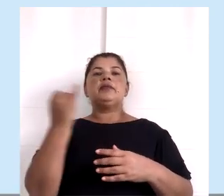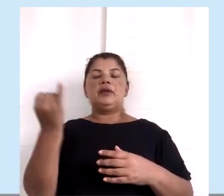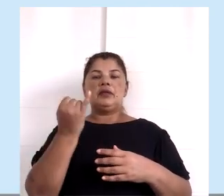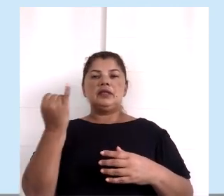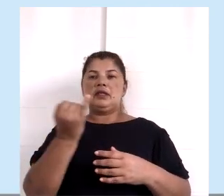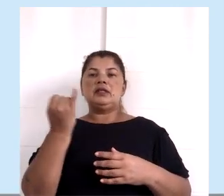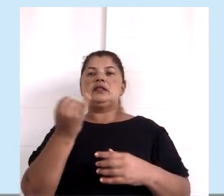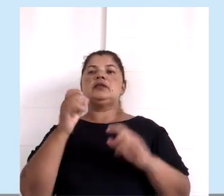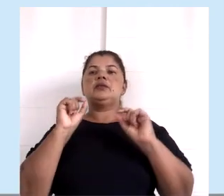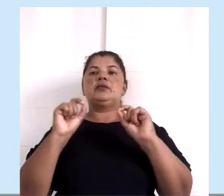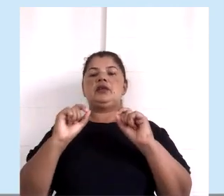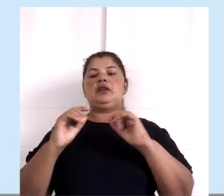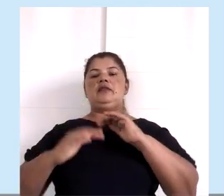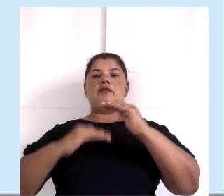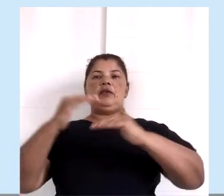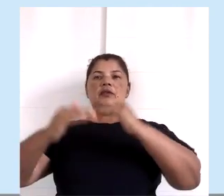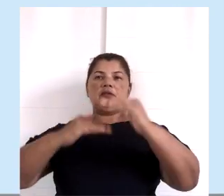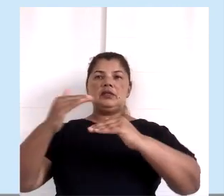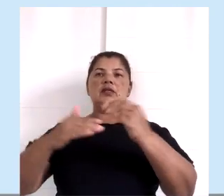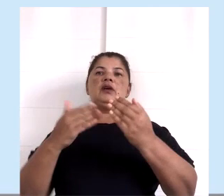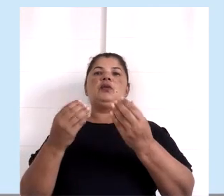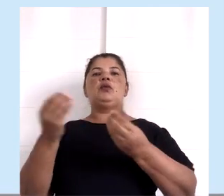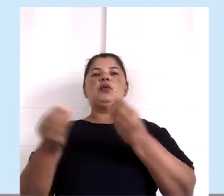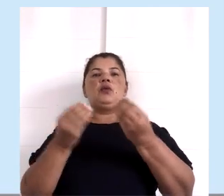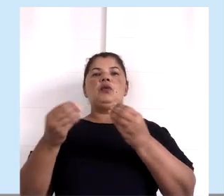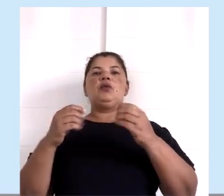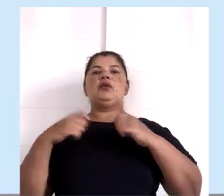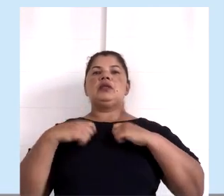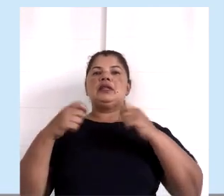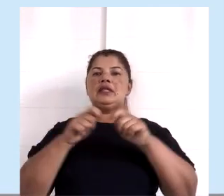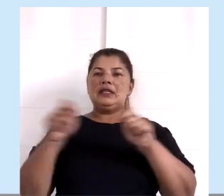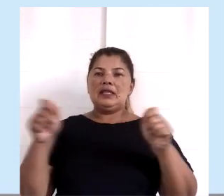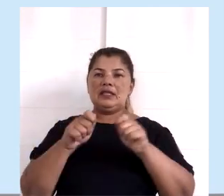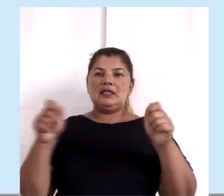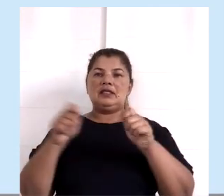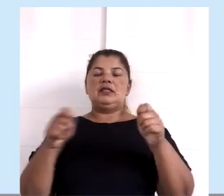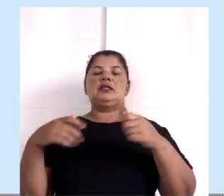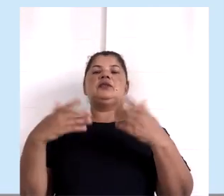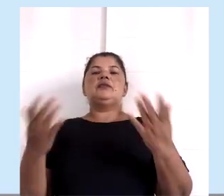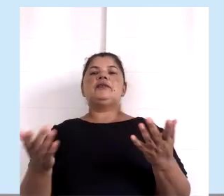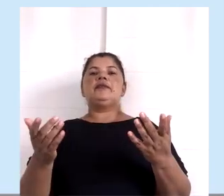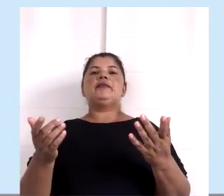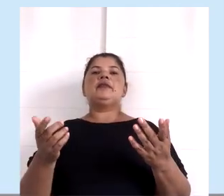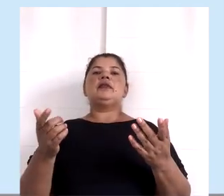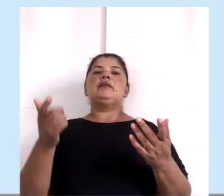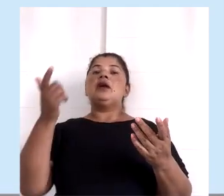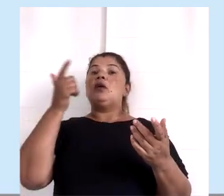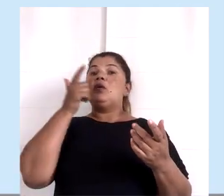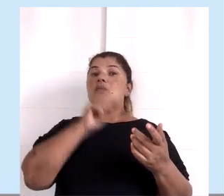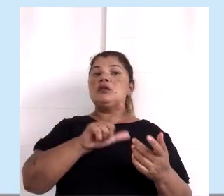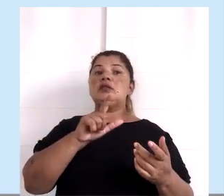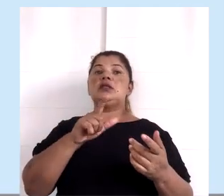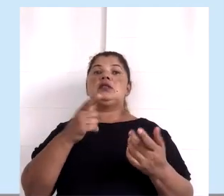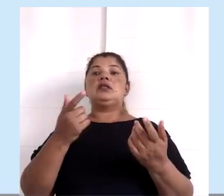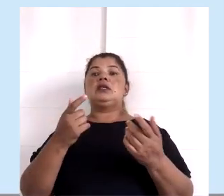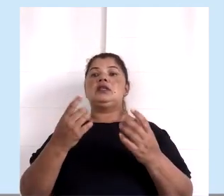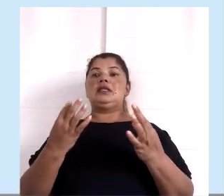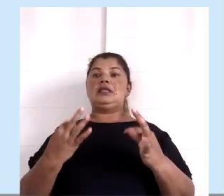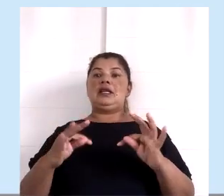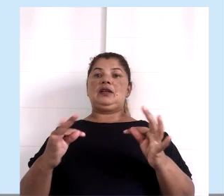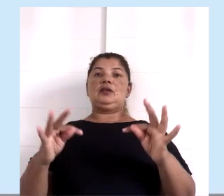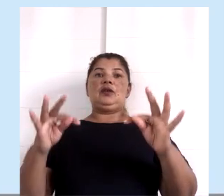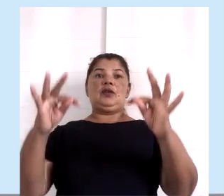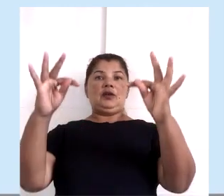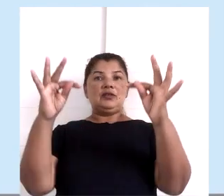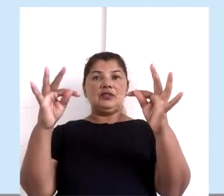muito grande na evolução, na produção de tecido, para chegar a esse movimento tecnológico, a gente